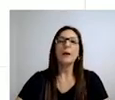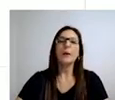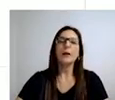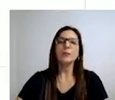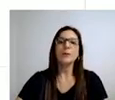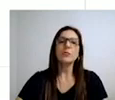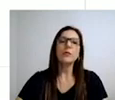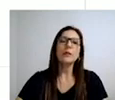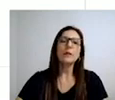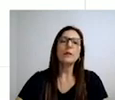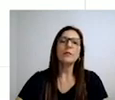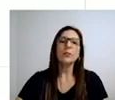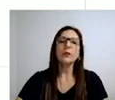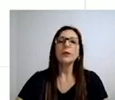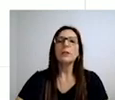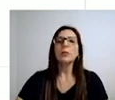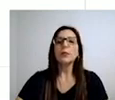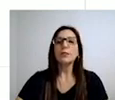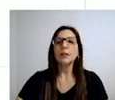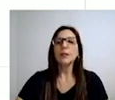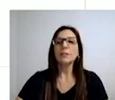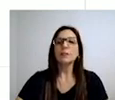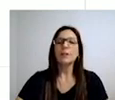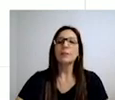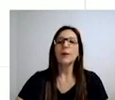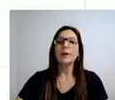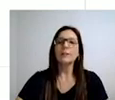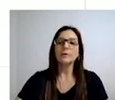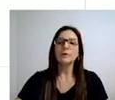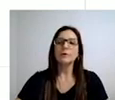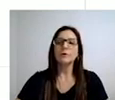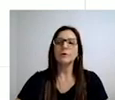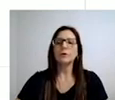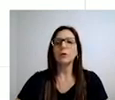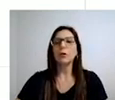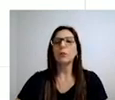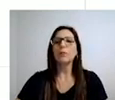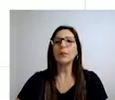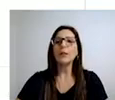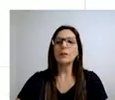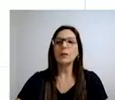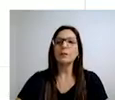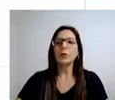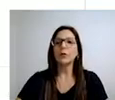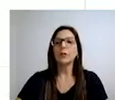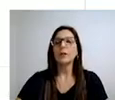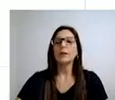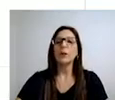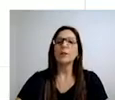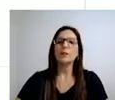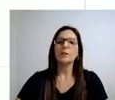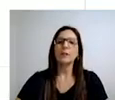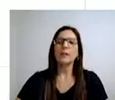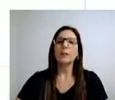parte masculina da flor e o estilete faz parte do órgão feminino da flor. Então,